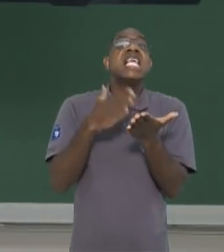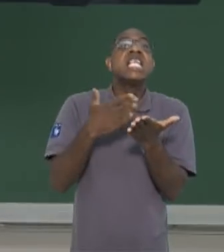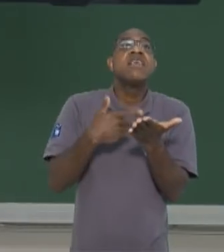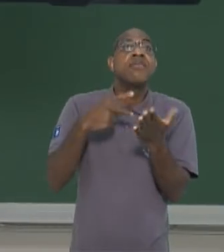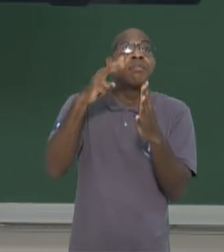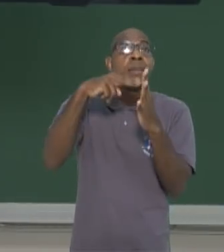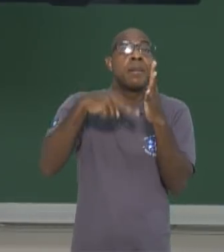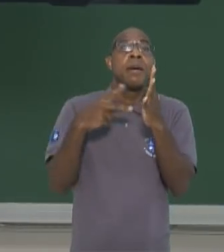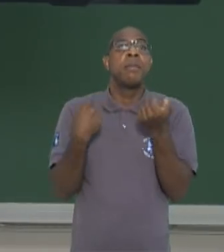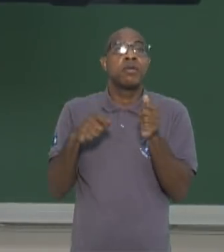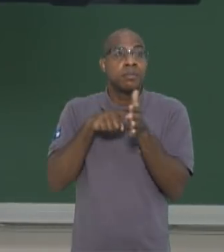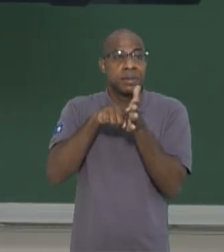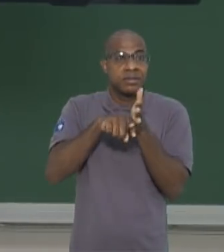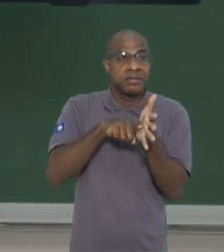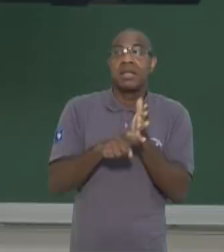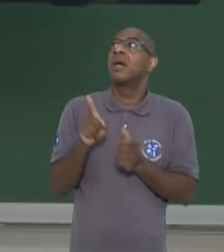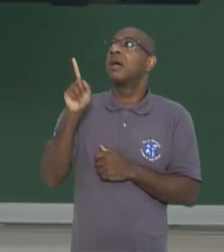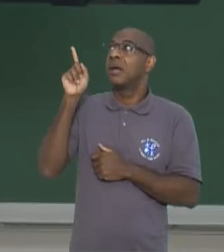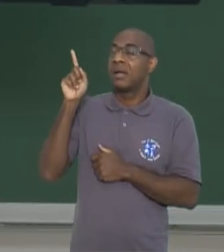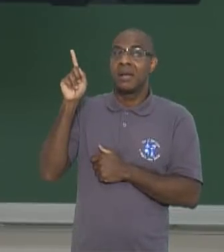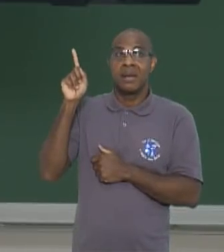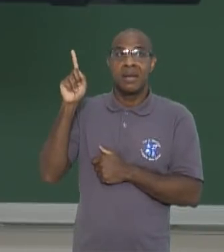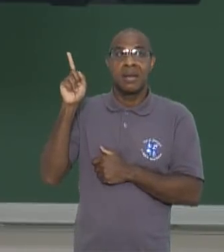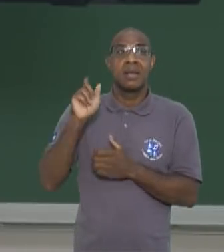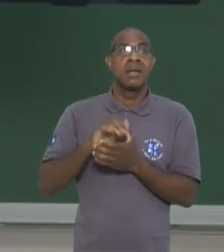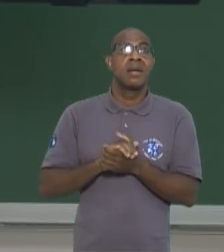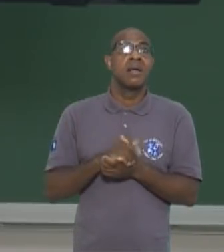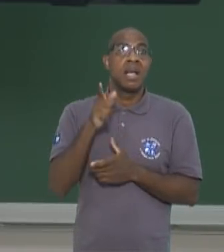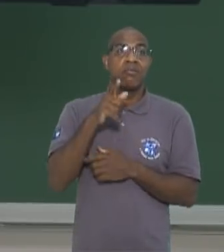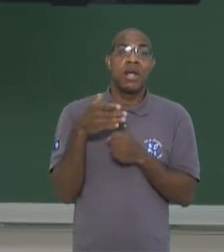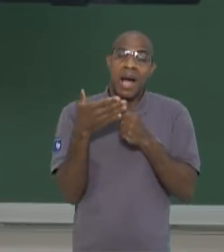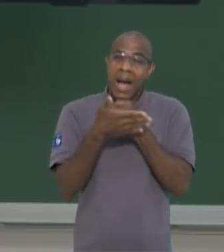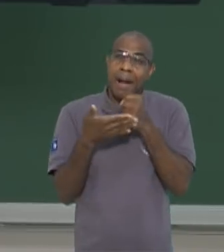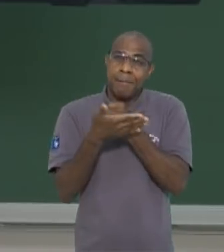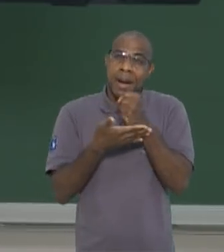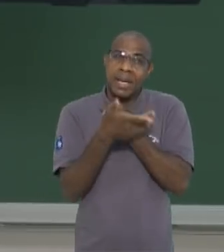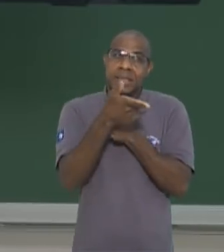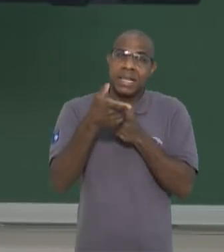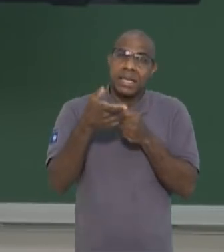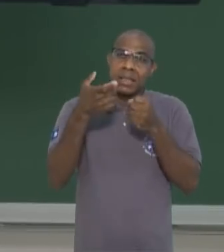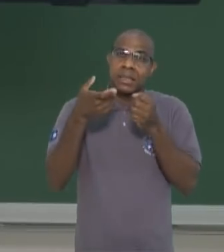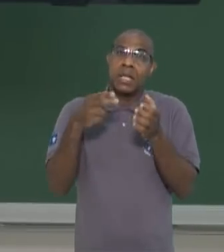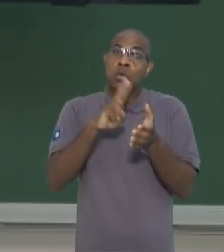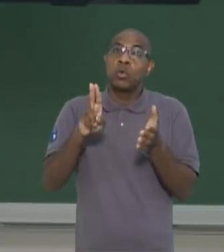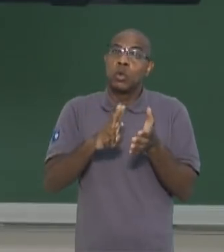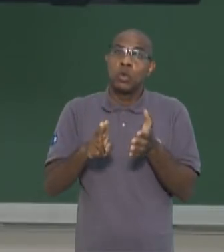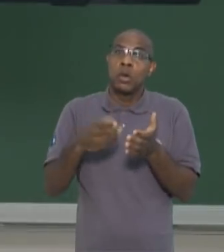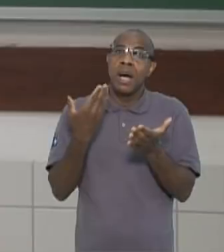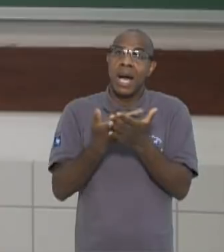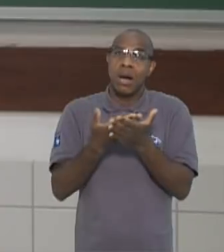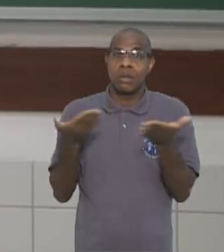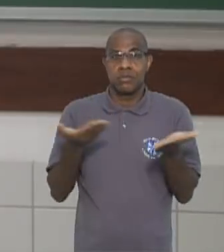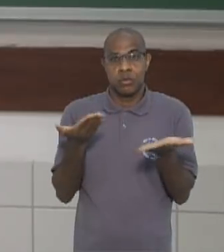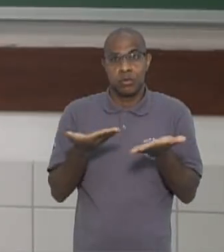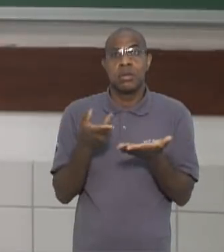seus conhecimentos. Essa bibliografia foi a básica que eu usei para realizar a aula de hoje e eu espero que vocês